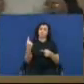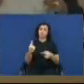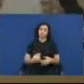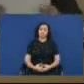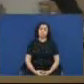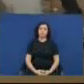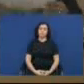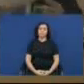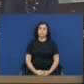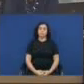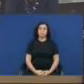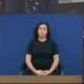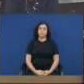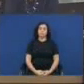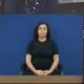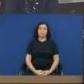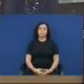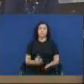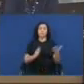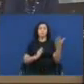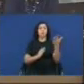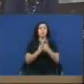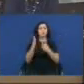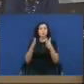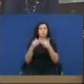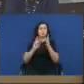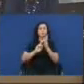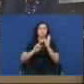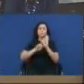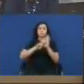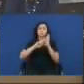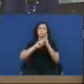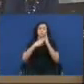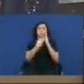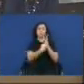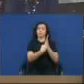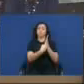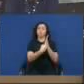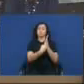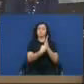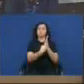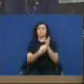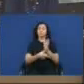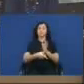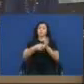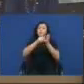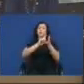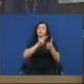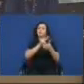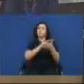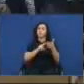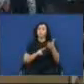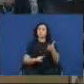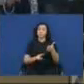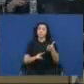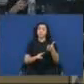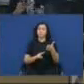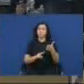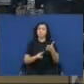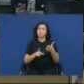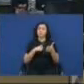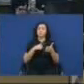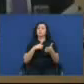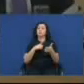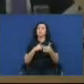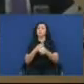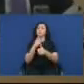os de pé rejeitam. Está aprovado o requerimento de inversão de pauta, portanto, antes da leitura, uma questão